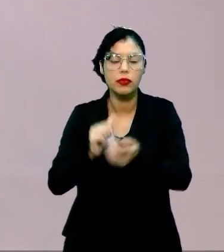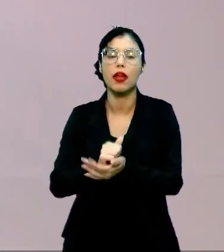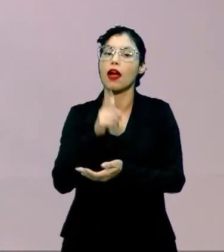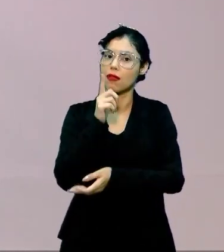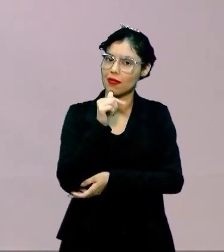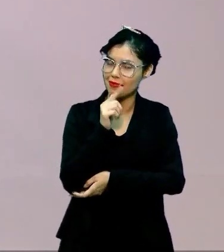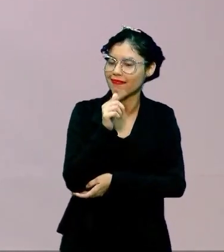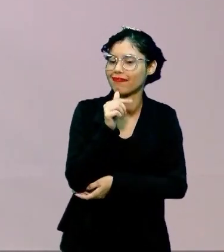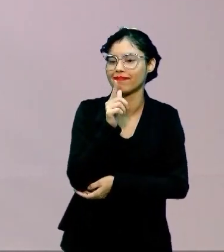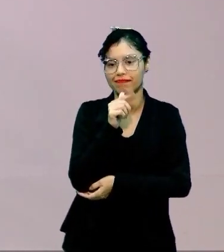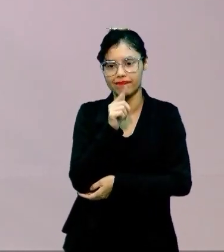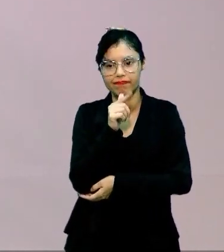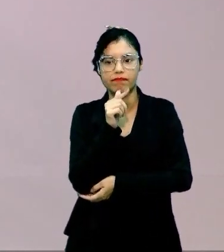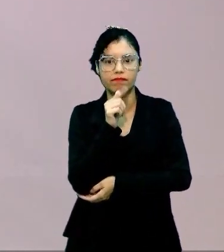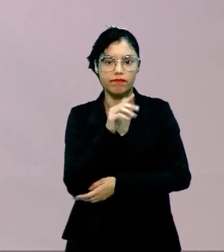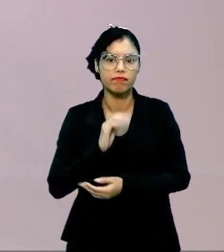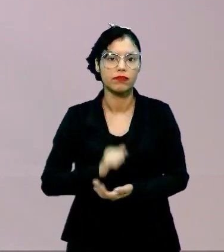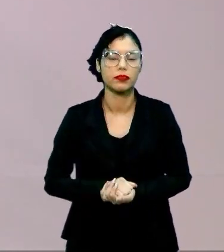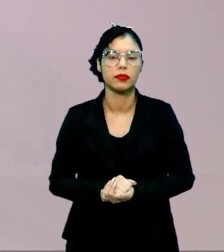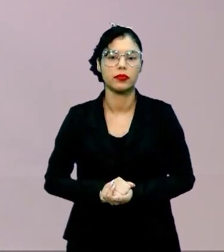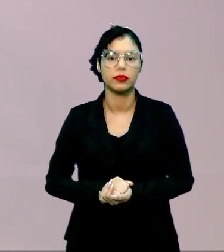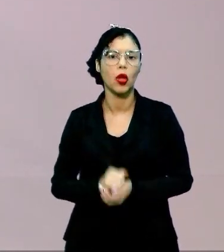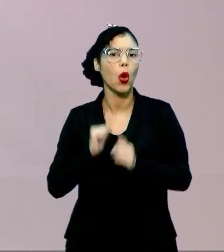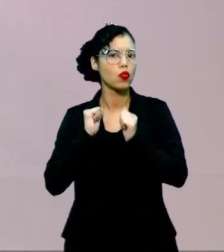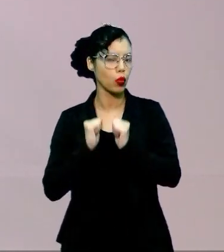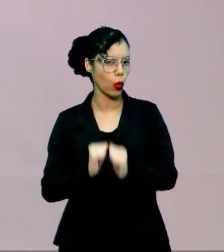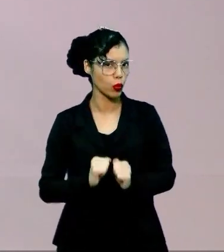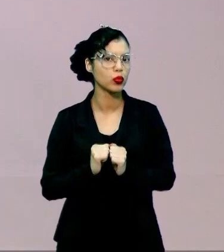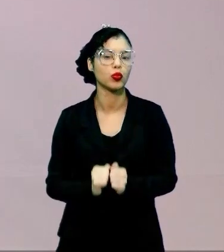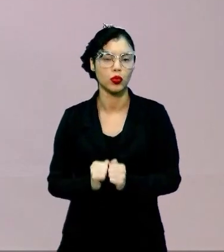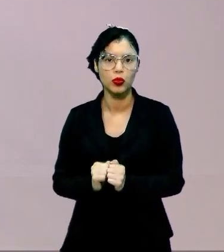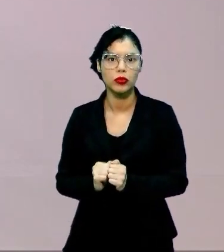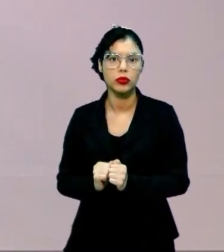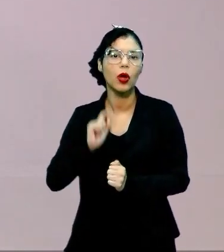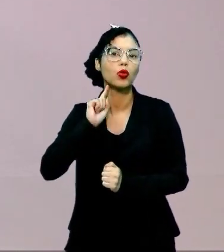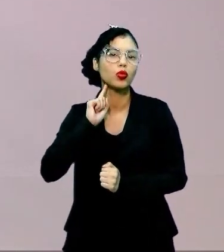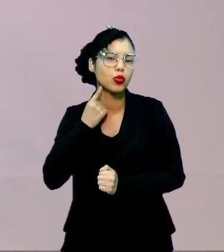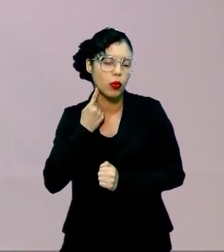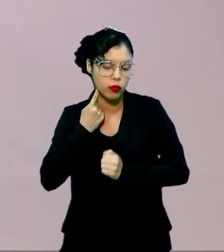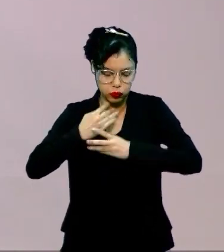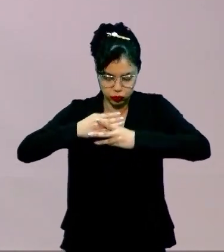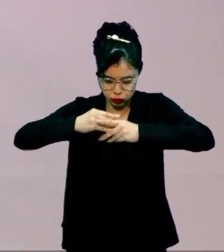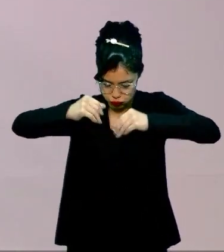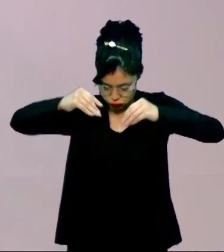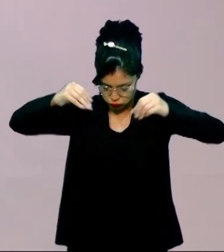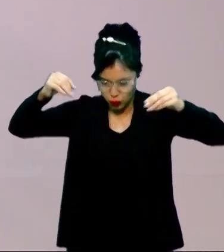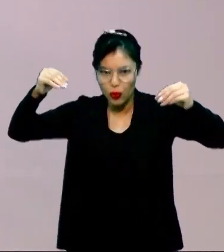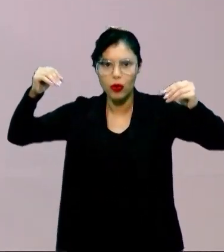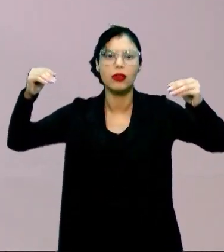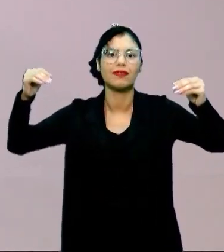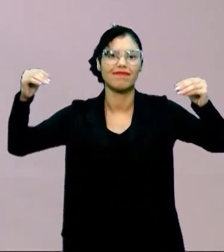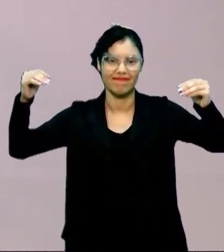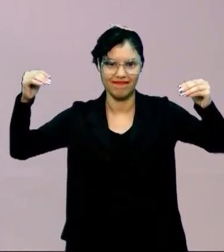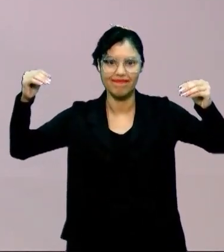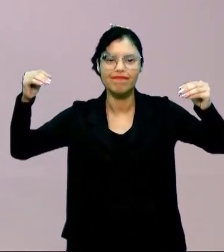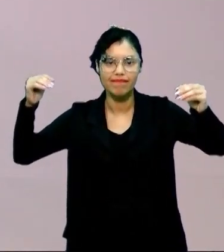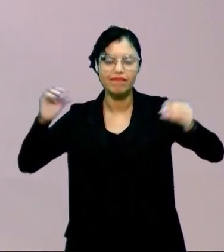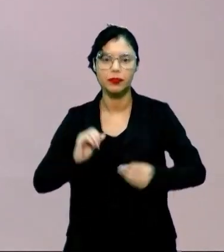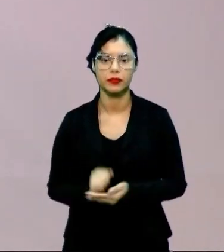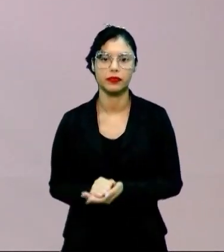água. A água, ela pode ser poluída, pode ficar poluída e, de